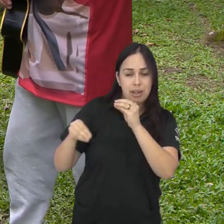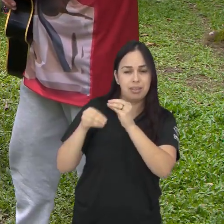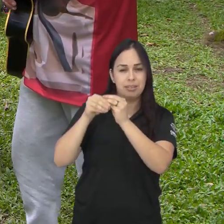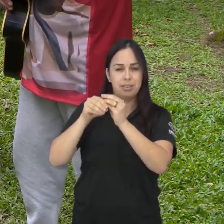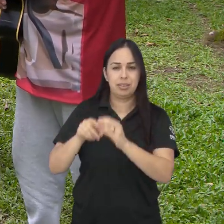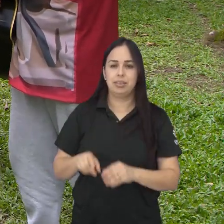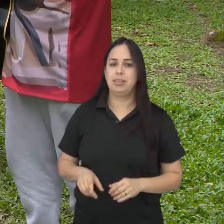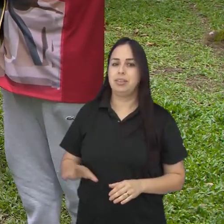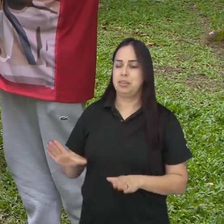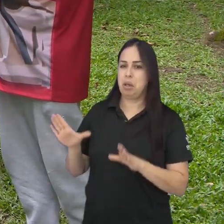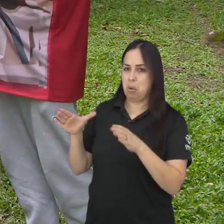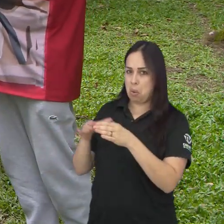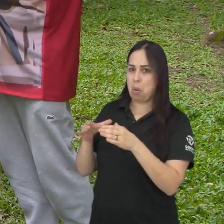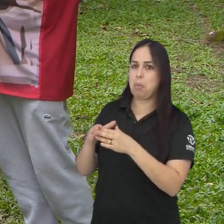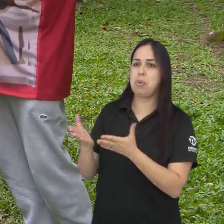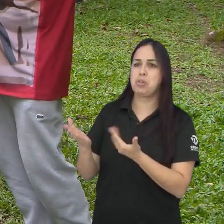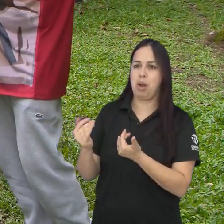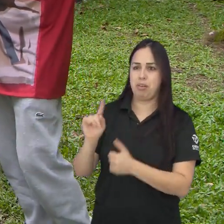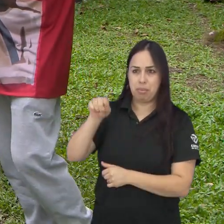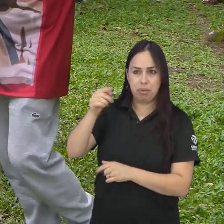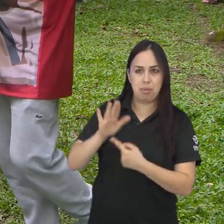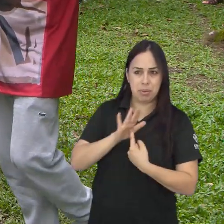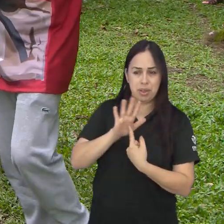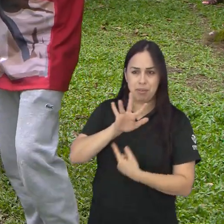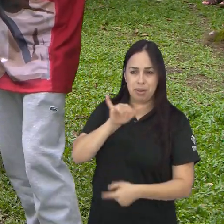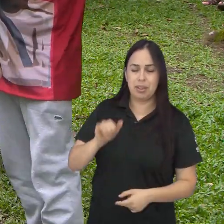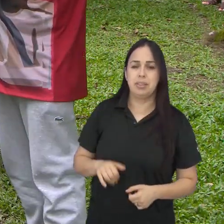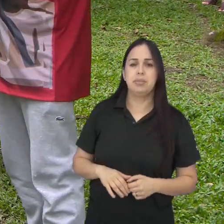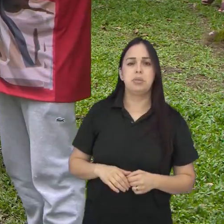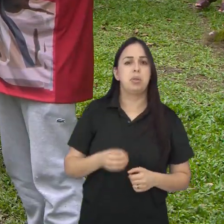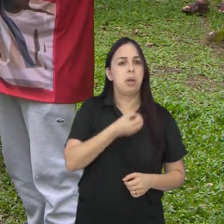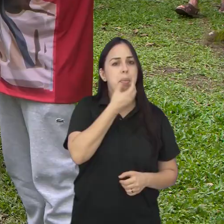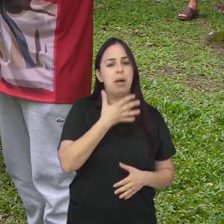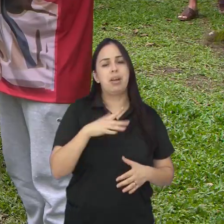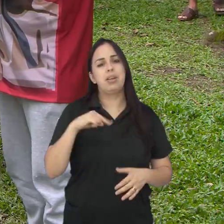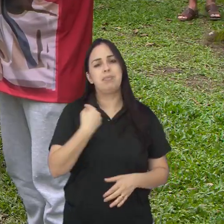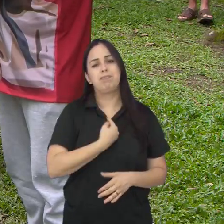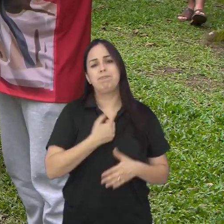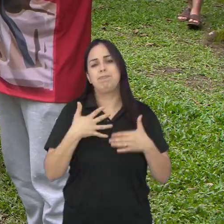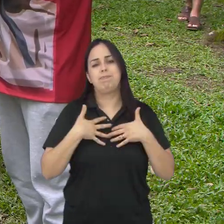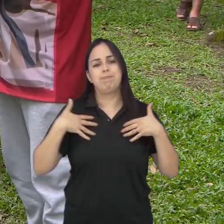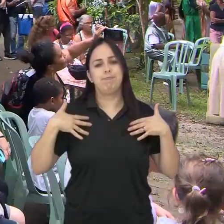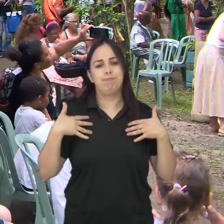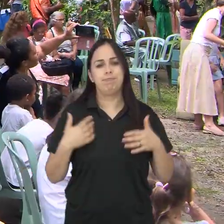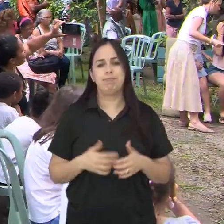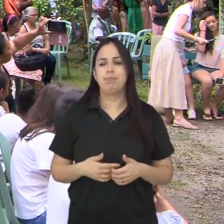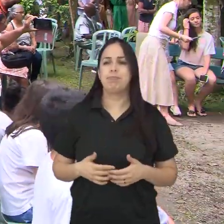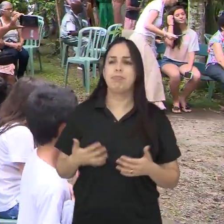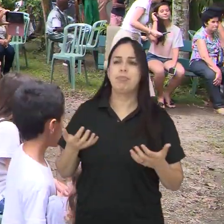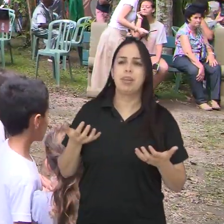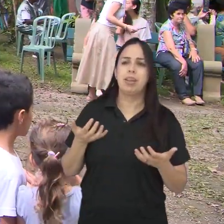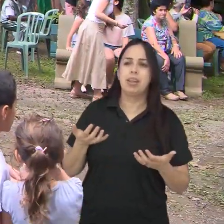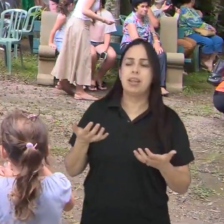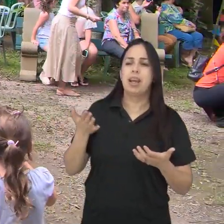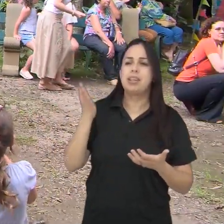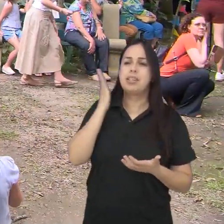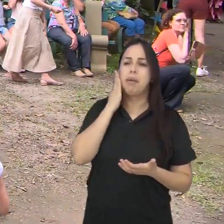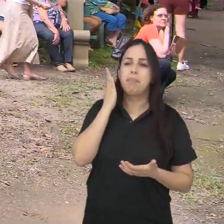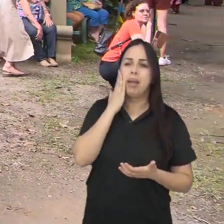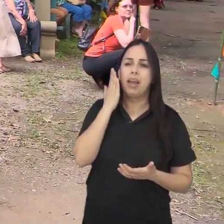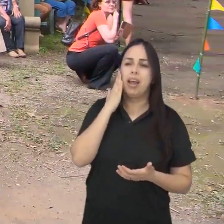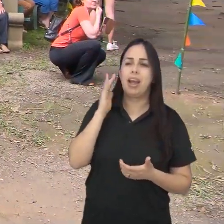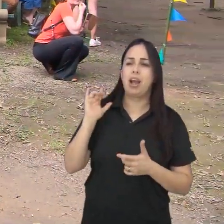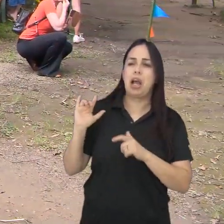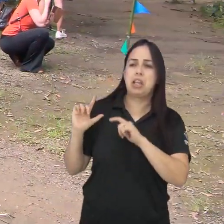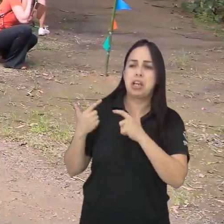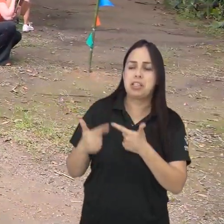importante. Tem aí uma galerinha jovem, vai mostrar depois. Isso é muito bom, eu fico muito feliz por isso. Quem quer saber mais dessa tradição, quer